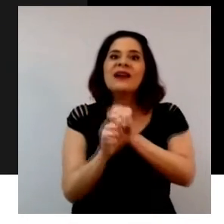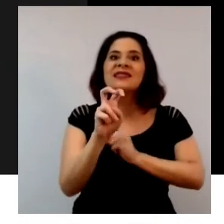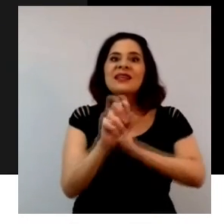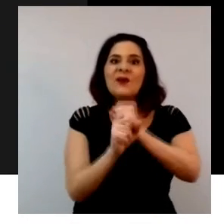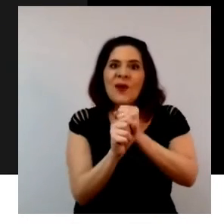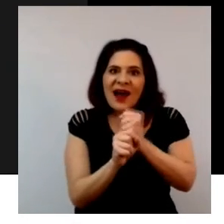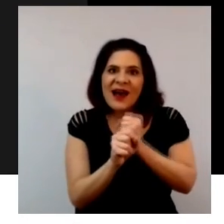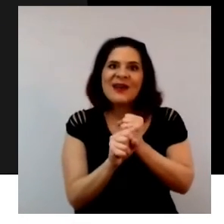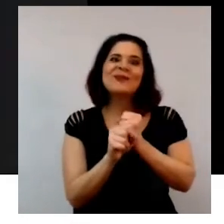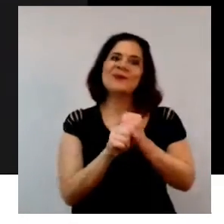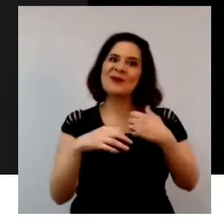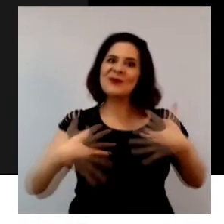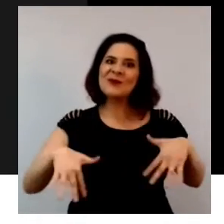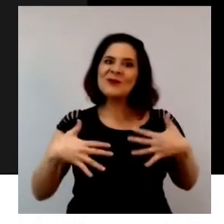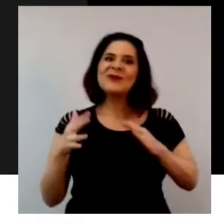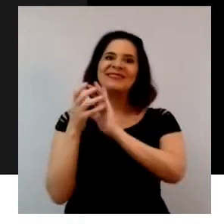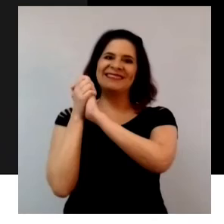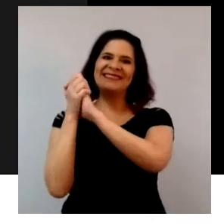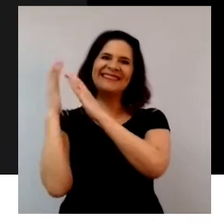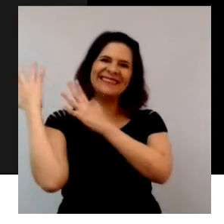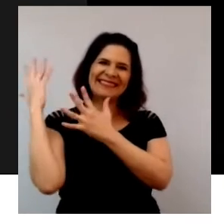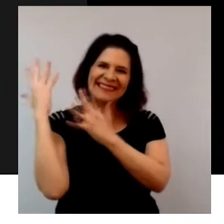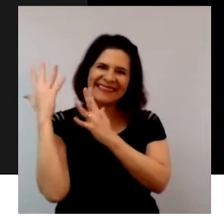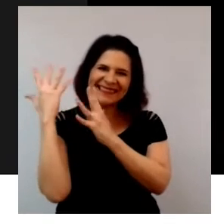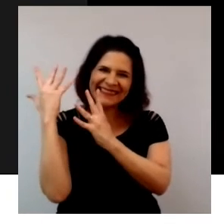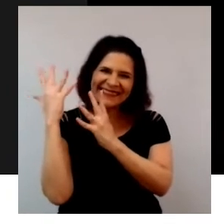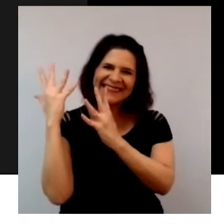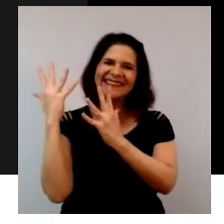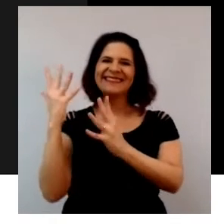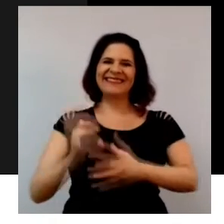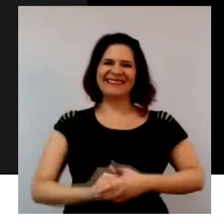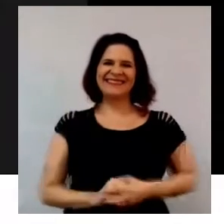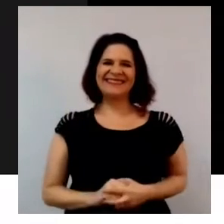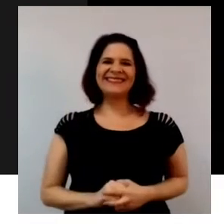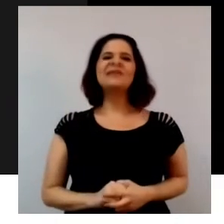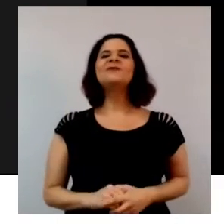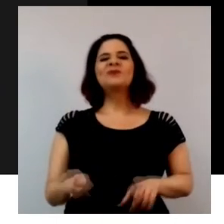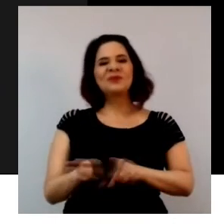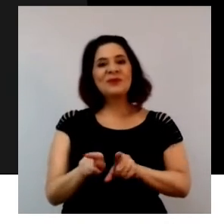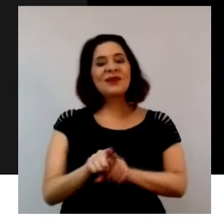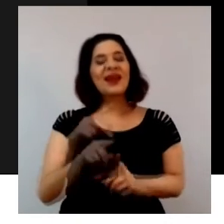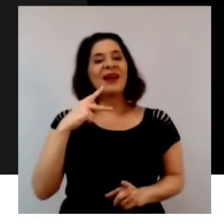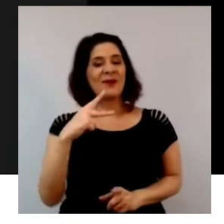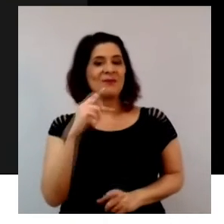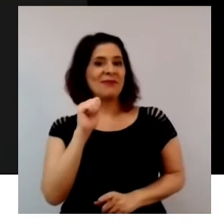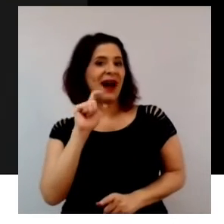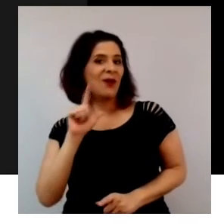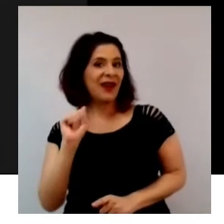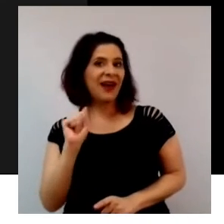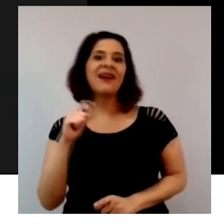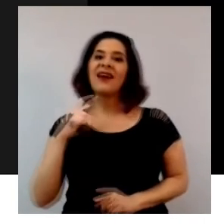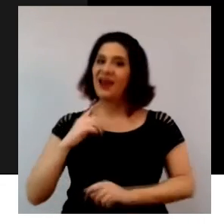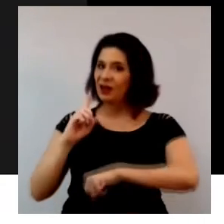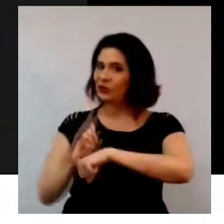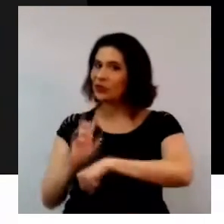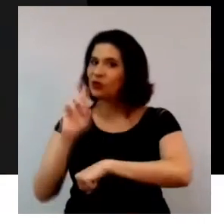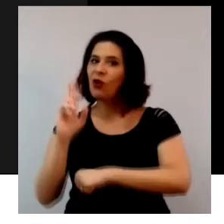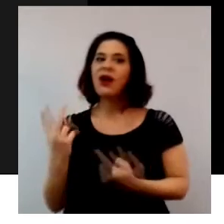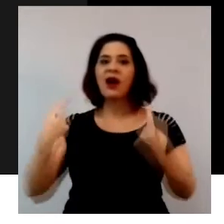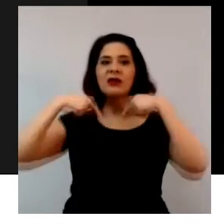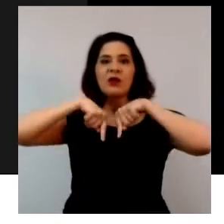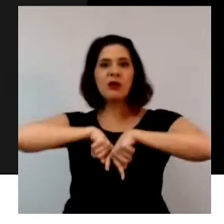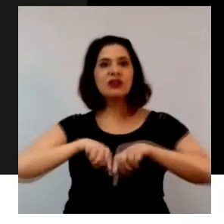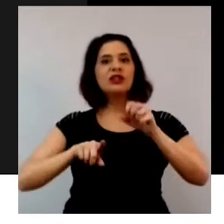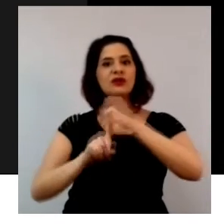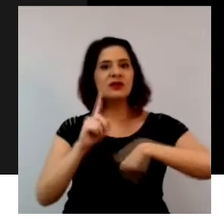solte parabéns. Né? A Paula, ela é doutora em Antropologia Social pela USP, onde também concluiu mestrado e